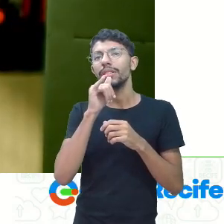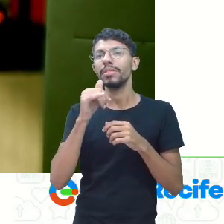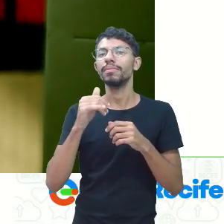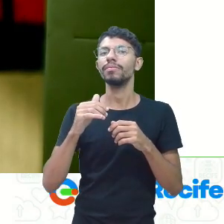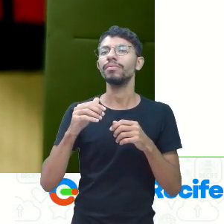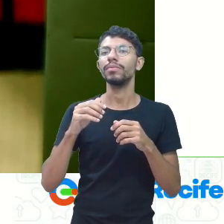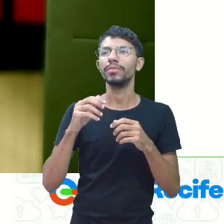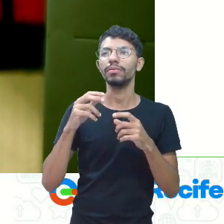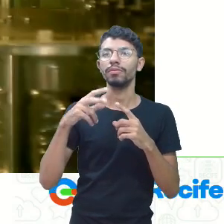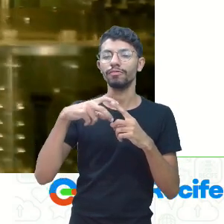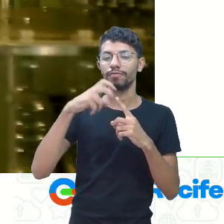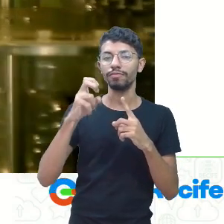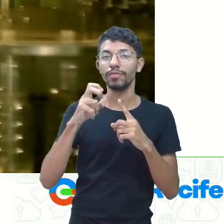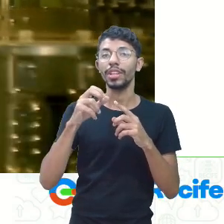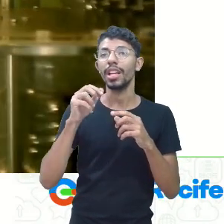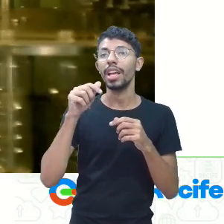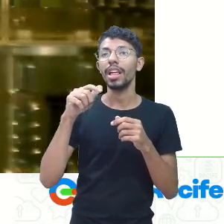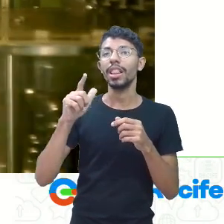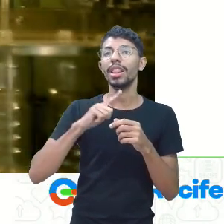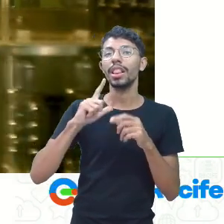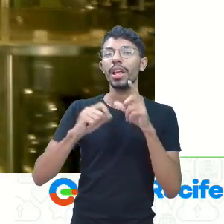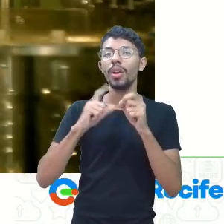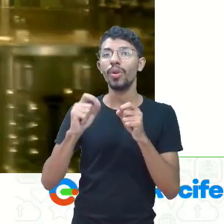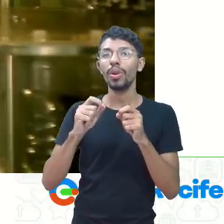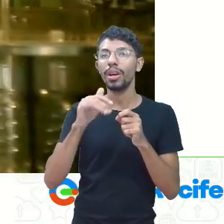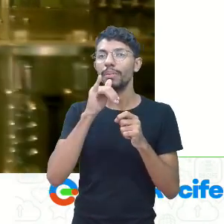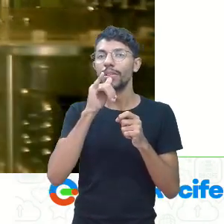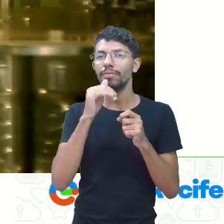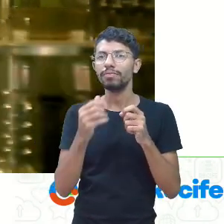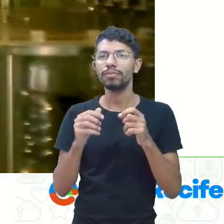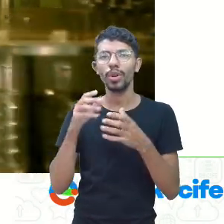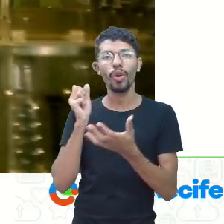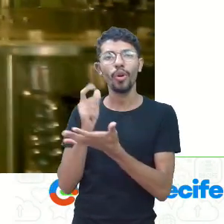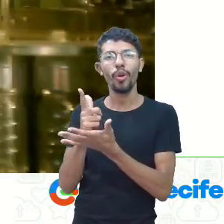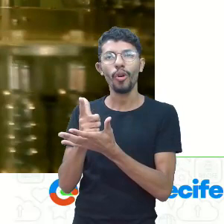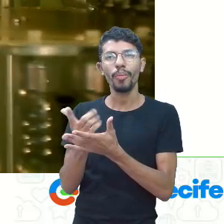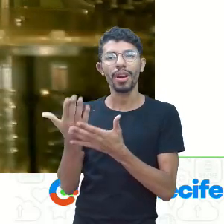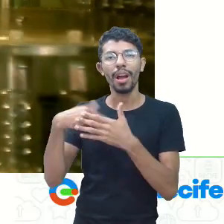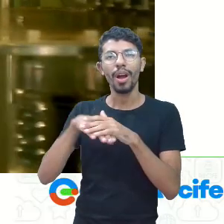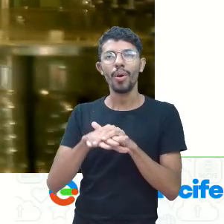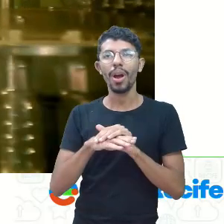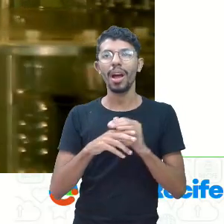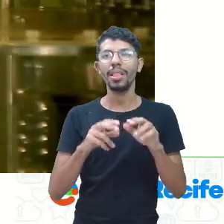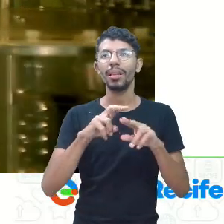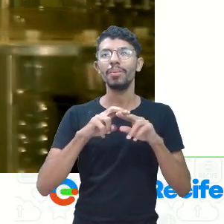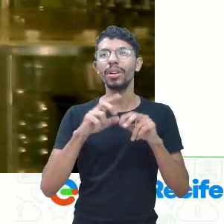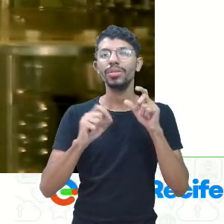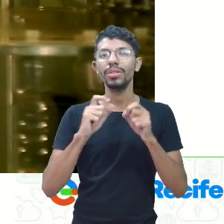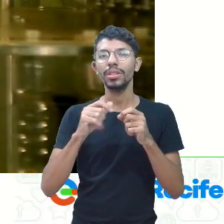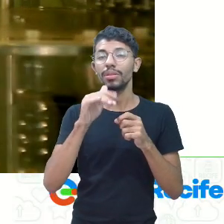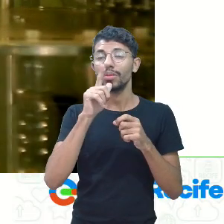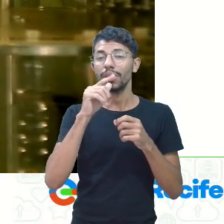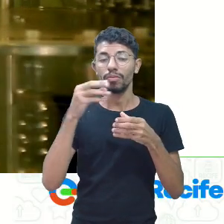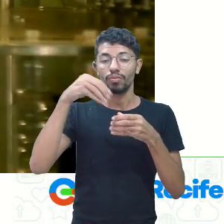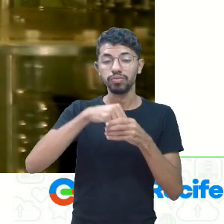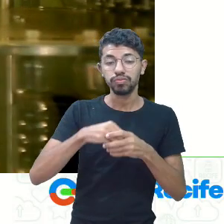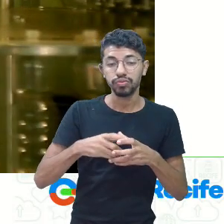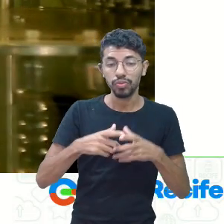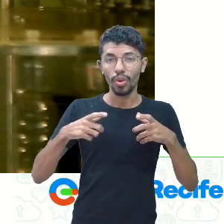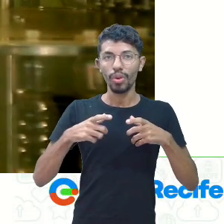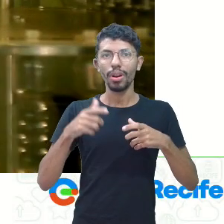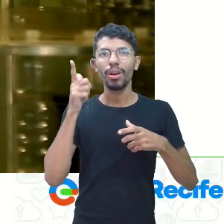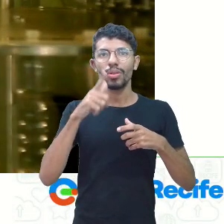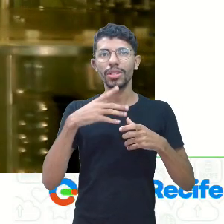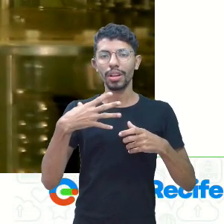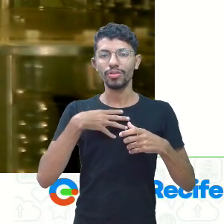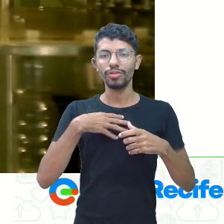e é fácil de transportar em caminhões, e só na entrada do líquido, né, sob uma pressão, é que ela toma o formato.